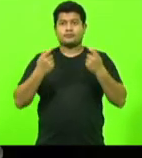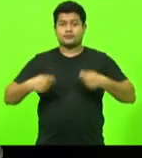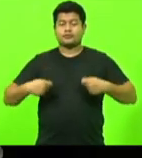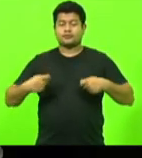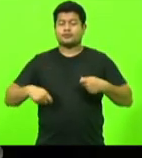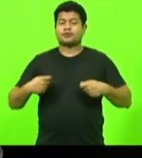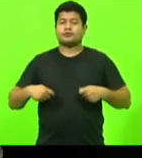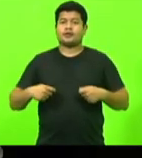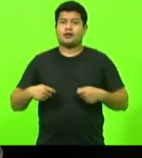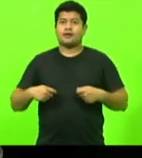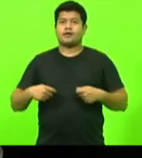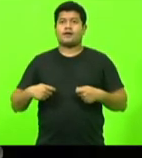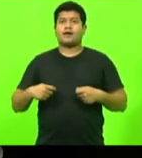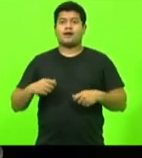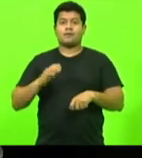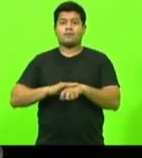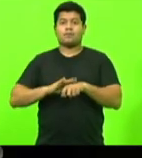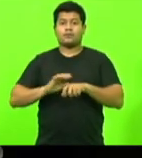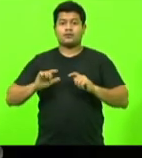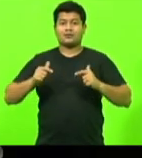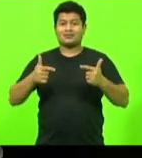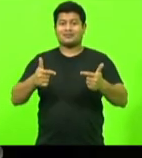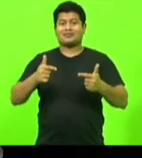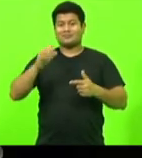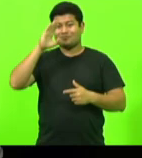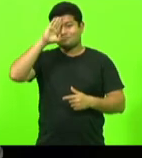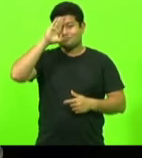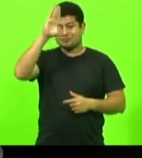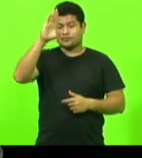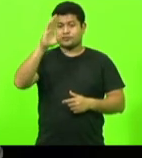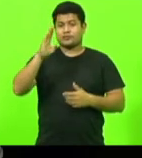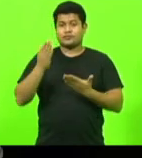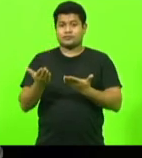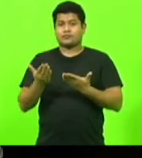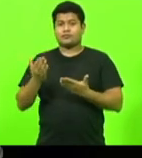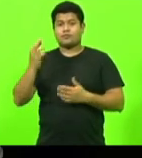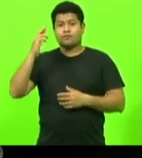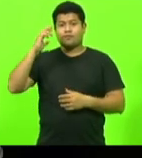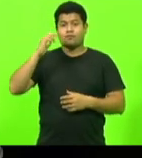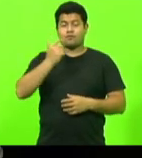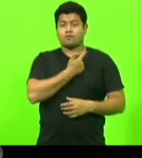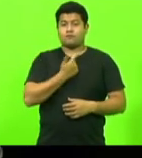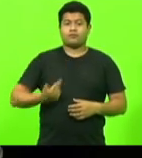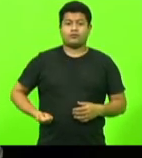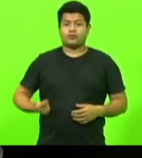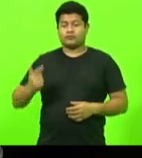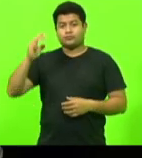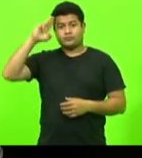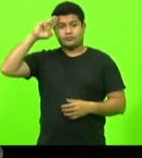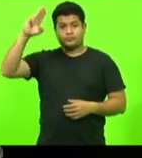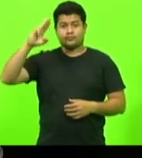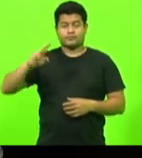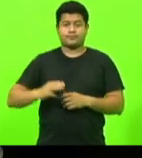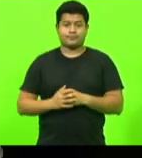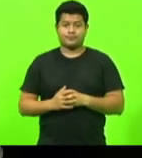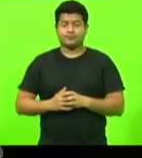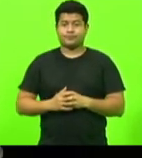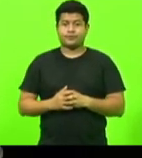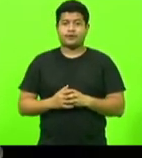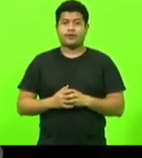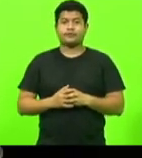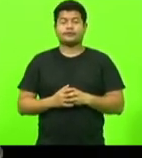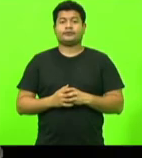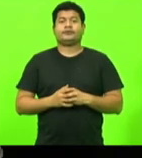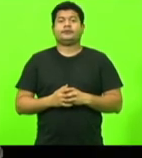necessariamente de iniciativa exclusiva do chefe do Poder Executivo. Feitas essas